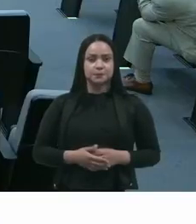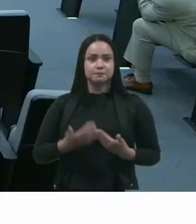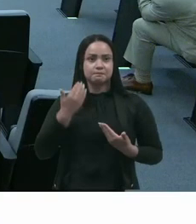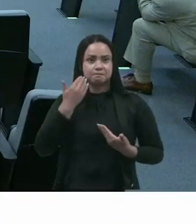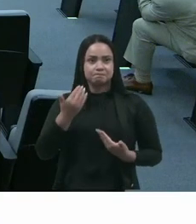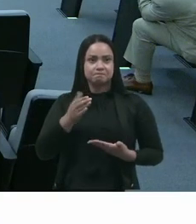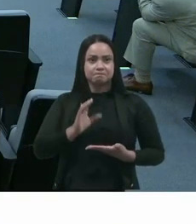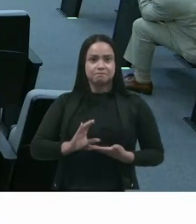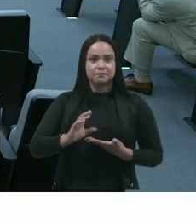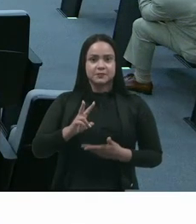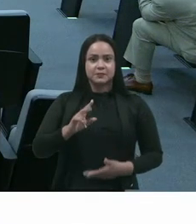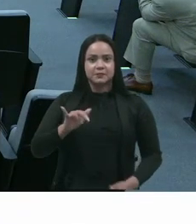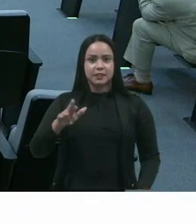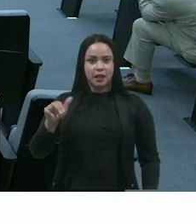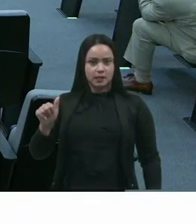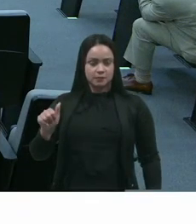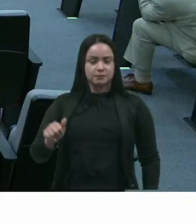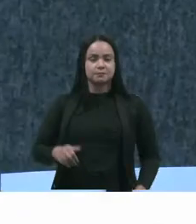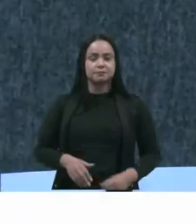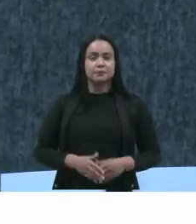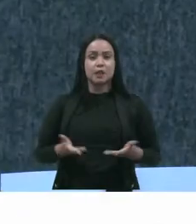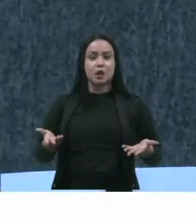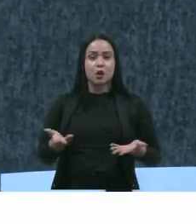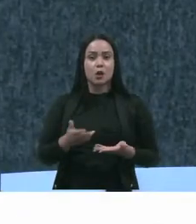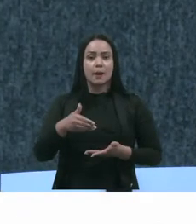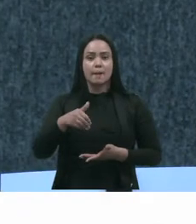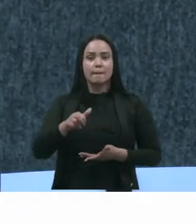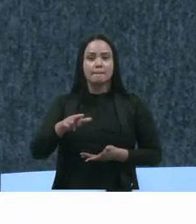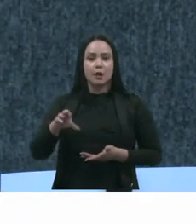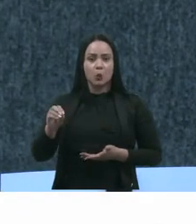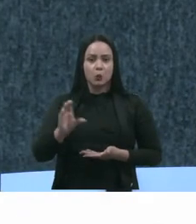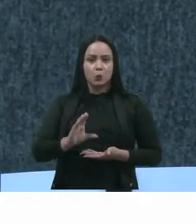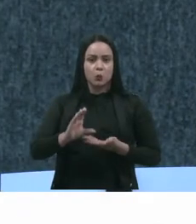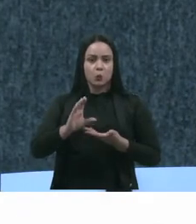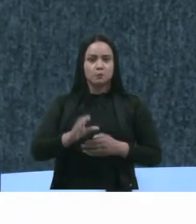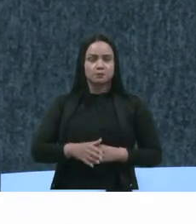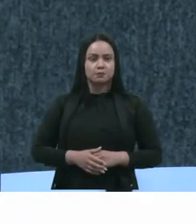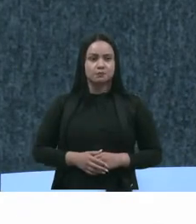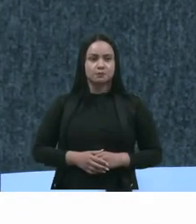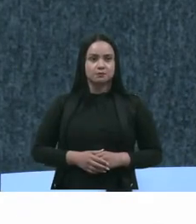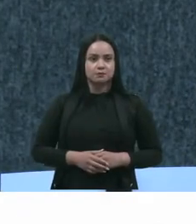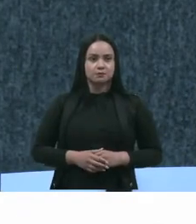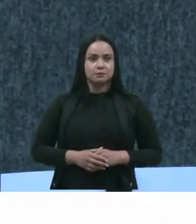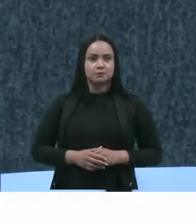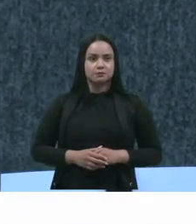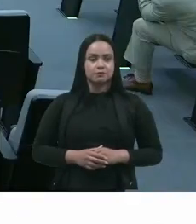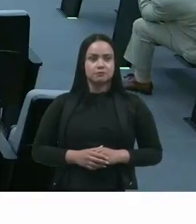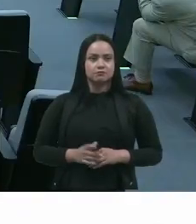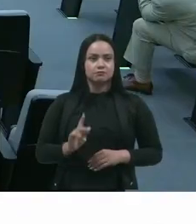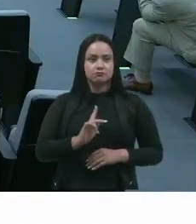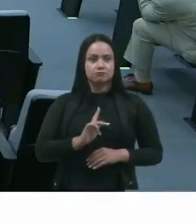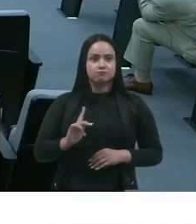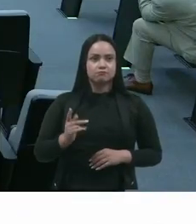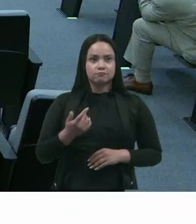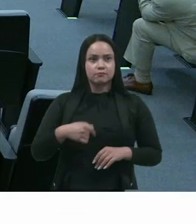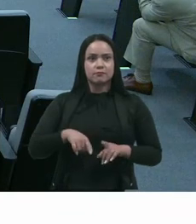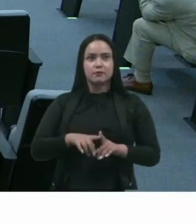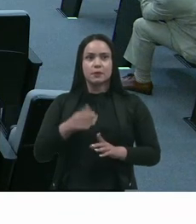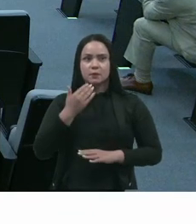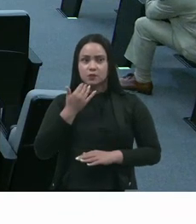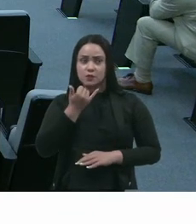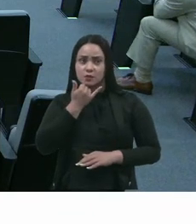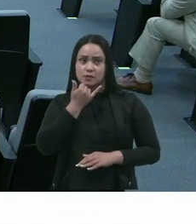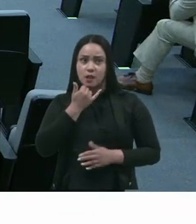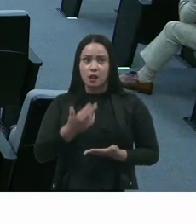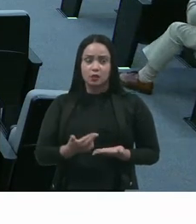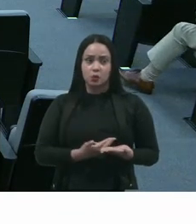Obrigada, conselheiro Vieira de Melo Filho. Conselheiro Mauro Martins. Senhora presidente, também eu vou pedir vênia ao